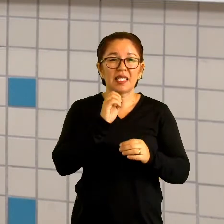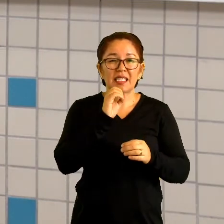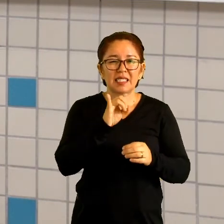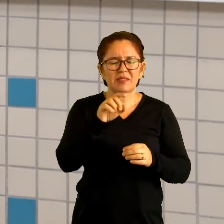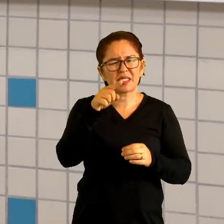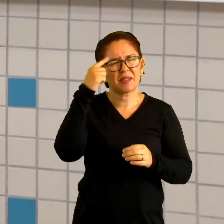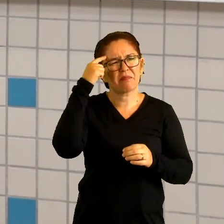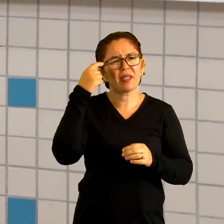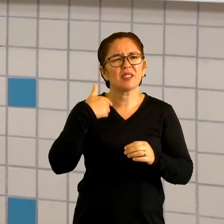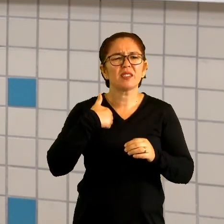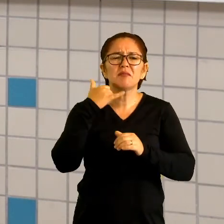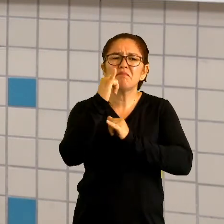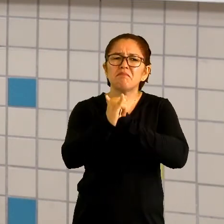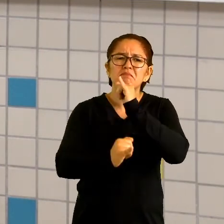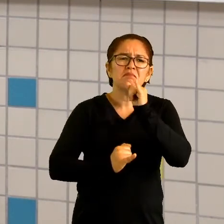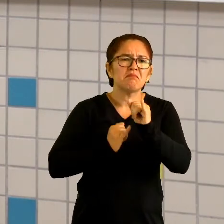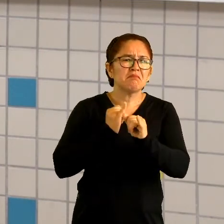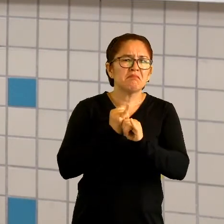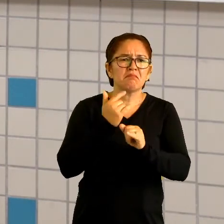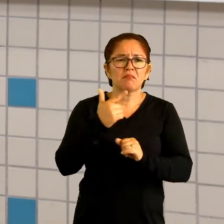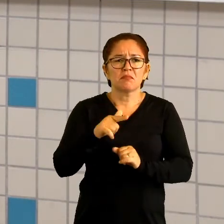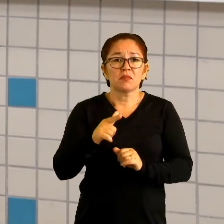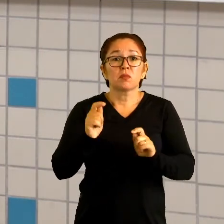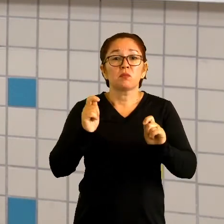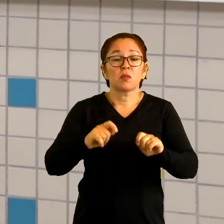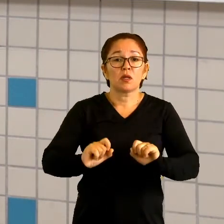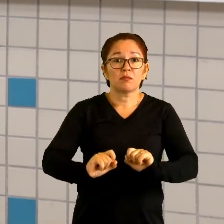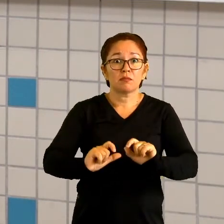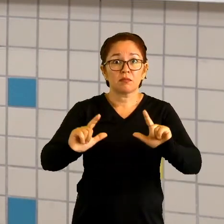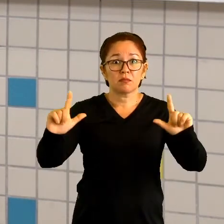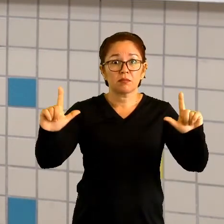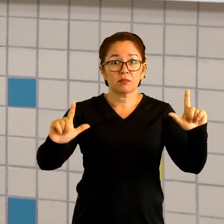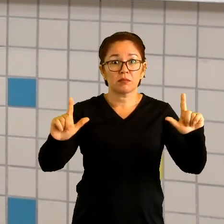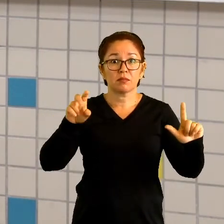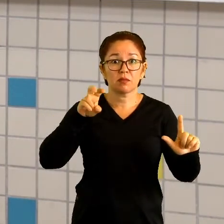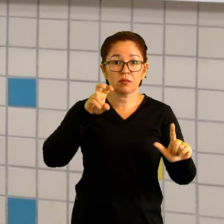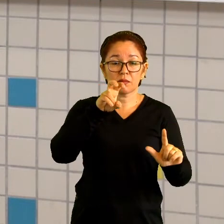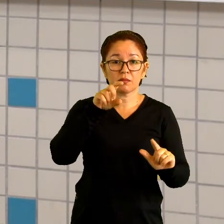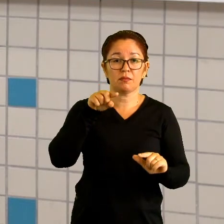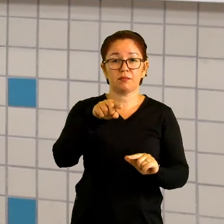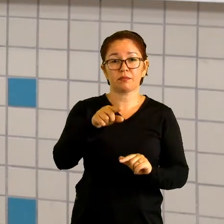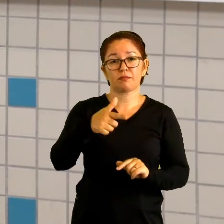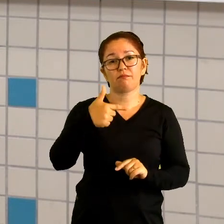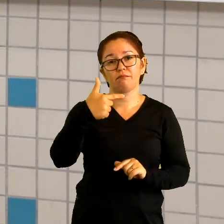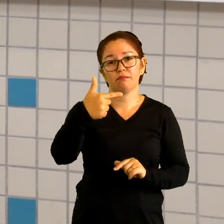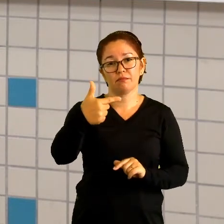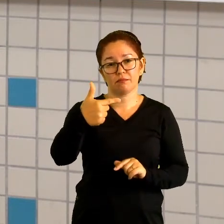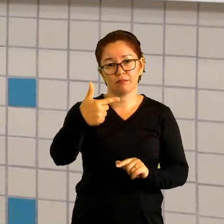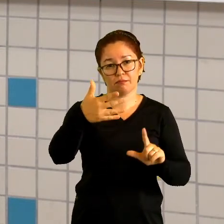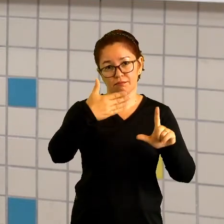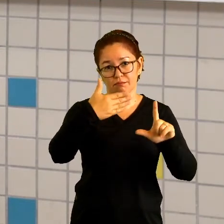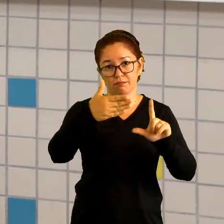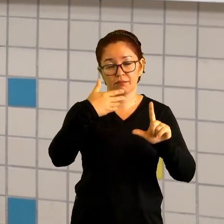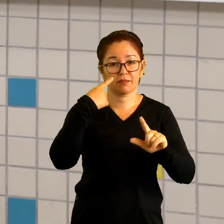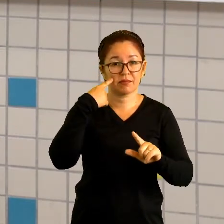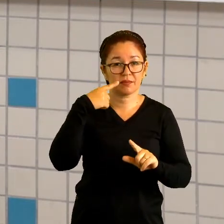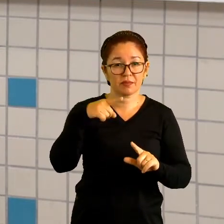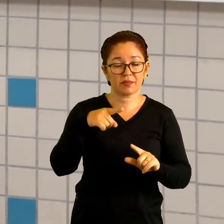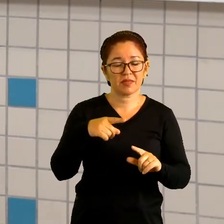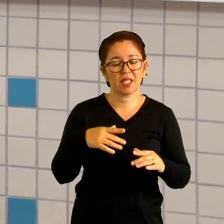à internet, sintonize sua TV no canal 5.2 ou, se ainda